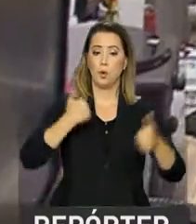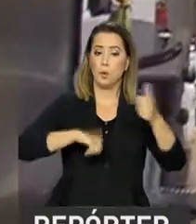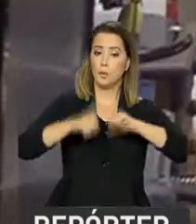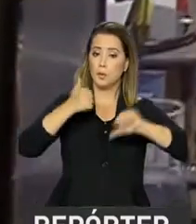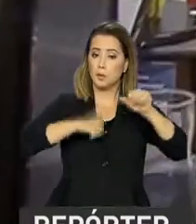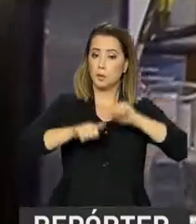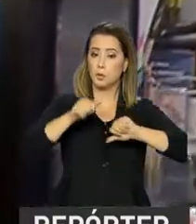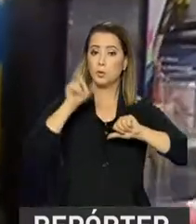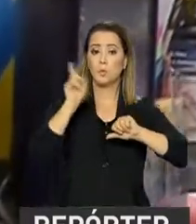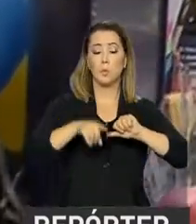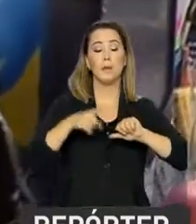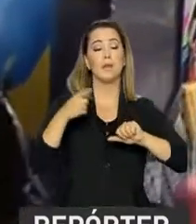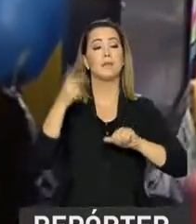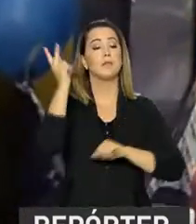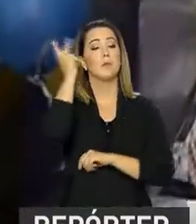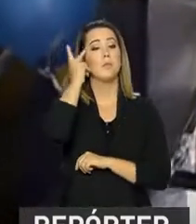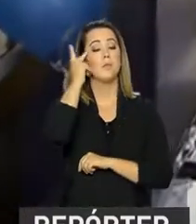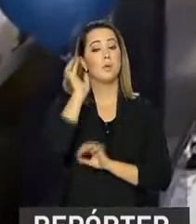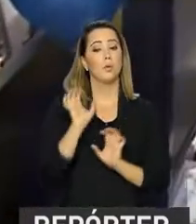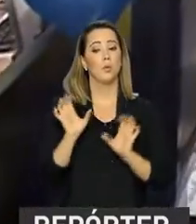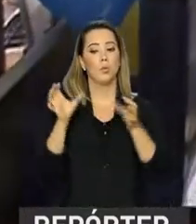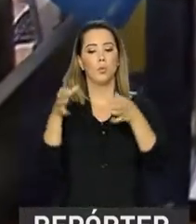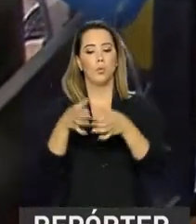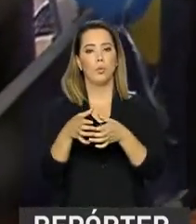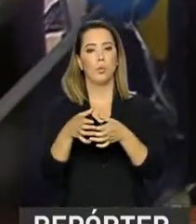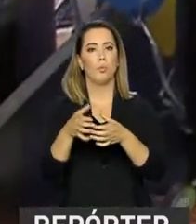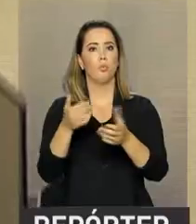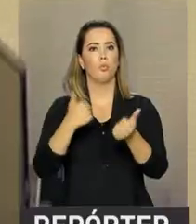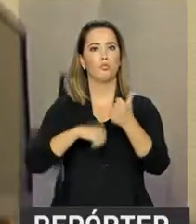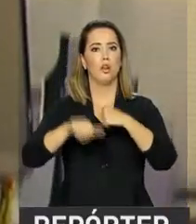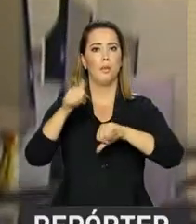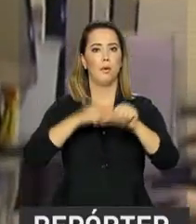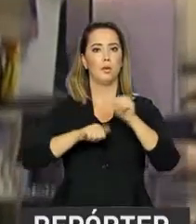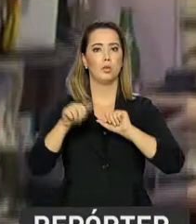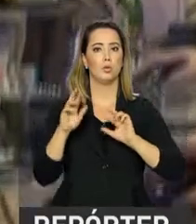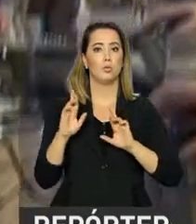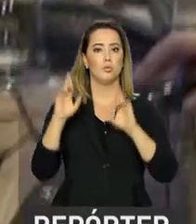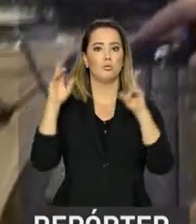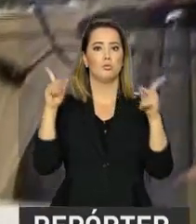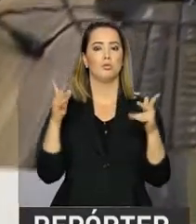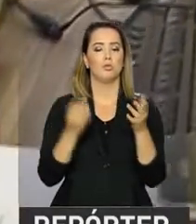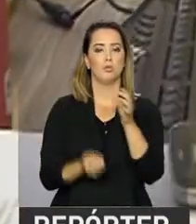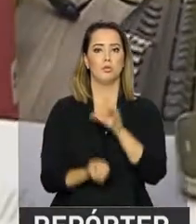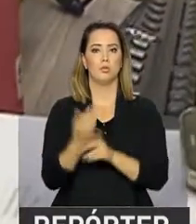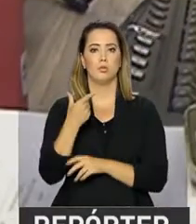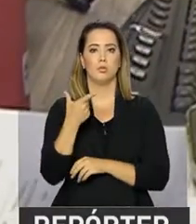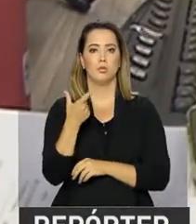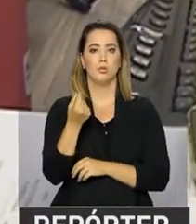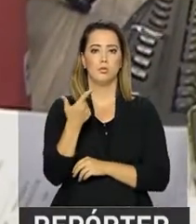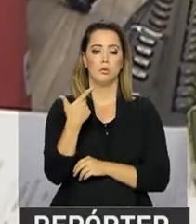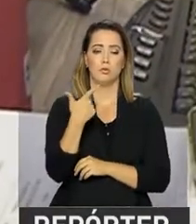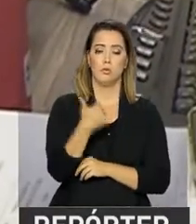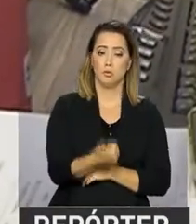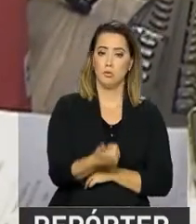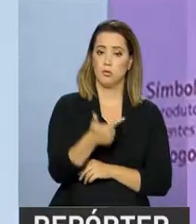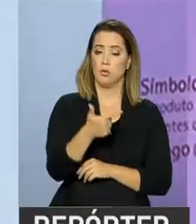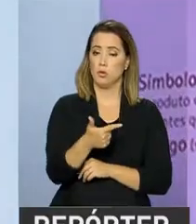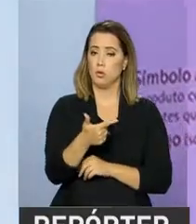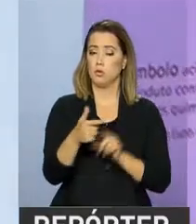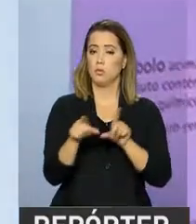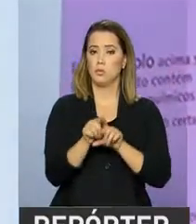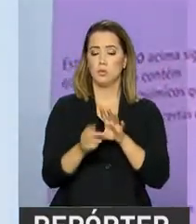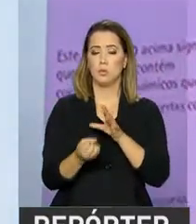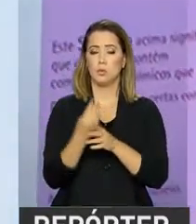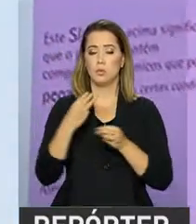paulista e faz parte da rede nacional de métodos alternativos criada em 2012 pelo ministério da ciência tecnologia e